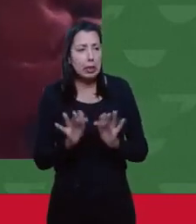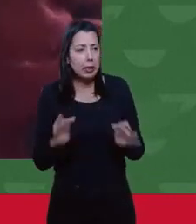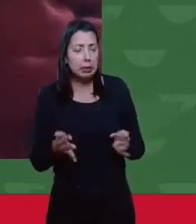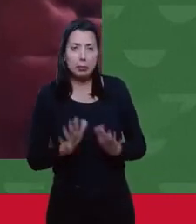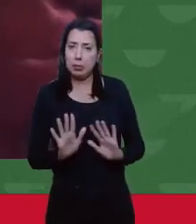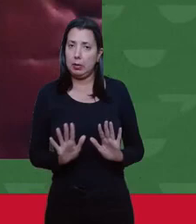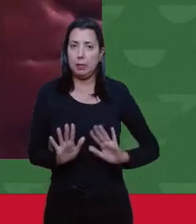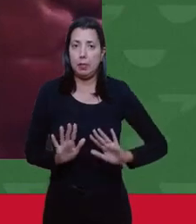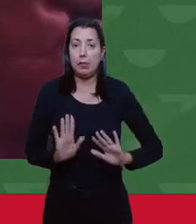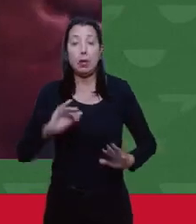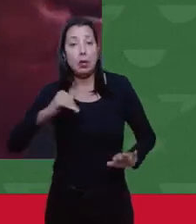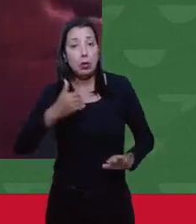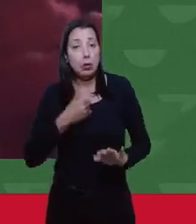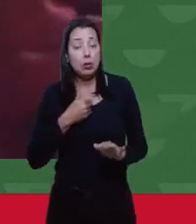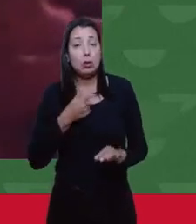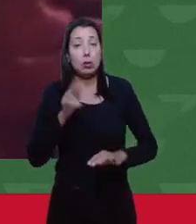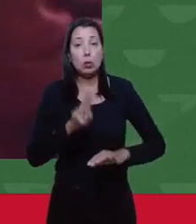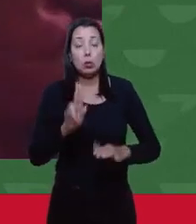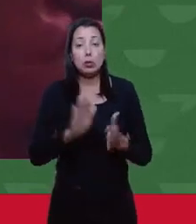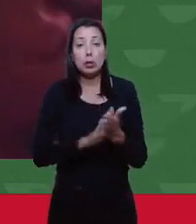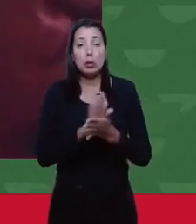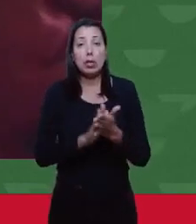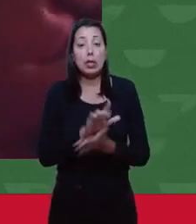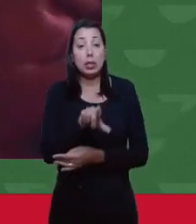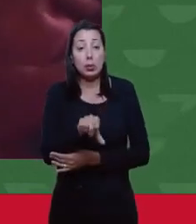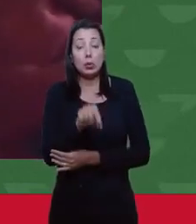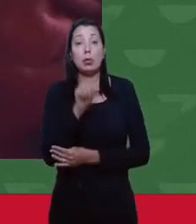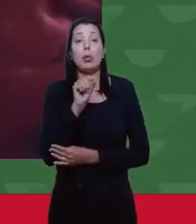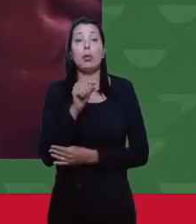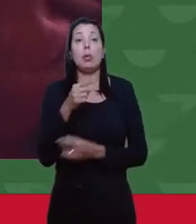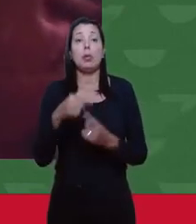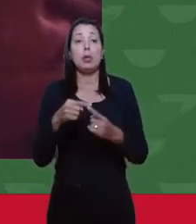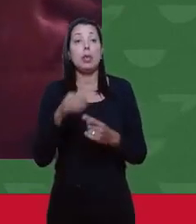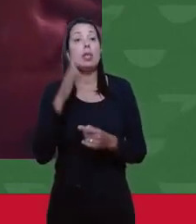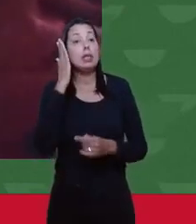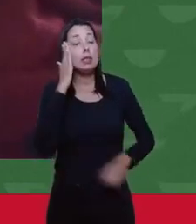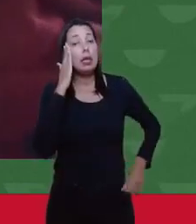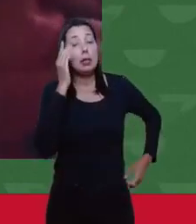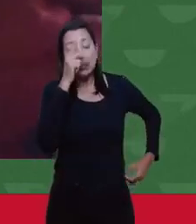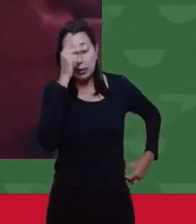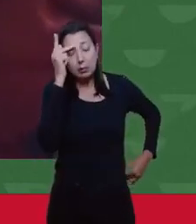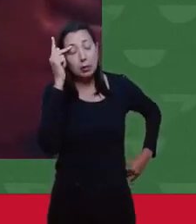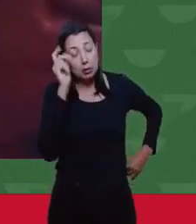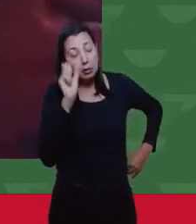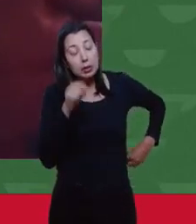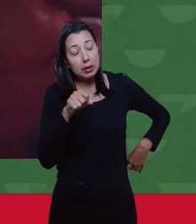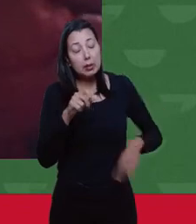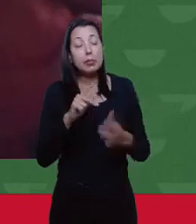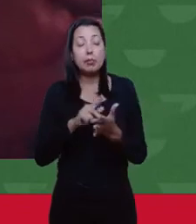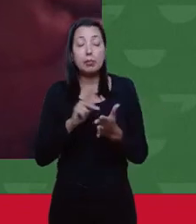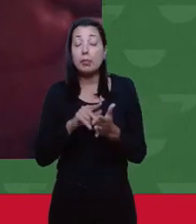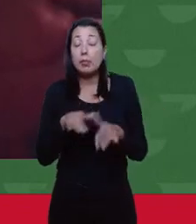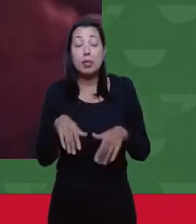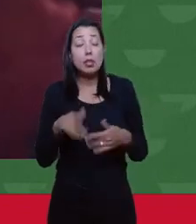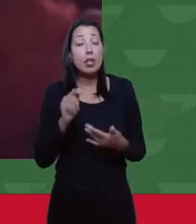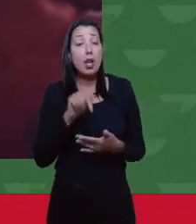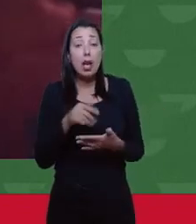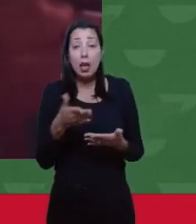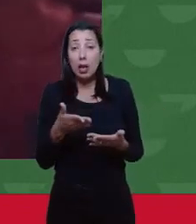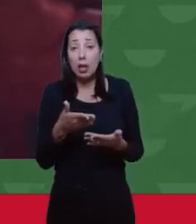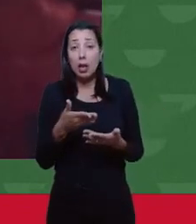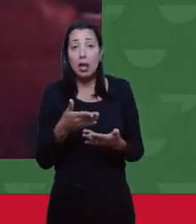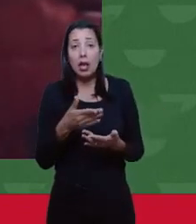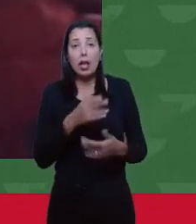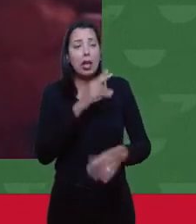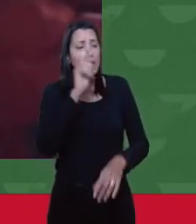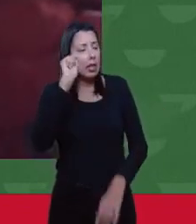simplesmente. A gente nem usa a palavra opção, porque a gente sabe que as pessoas são como são. Elas são